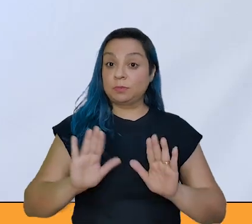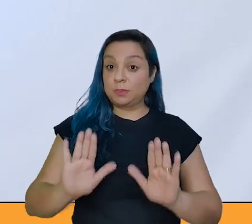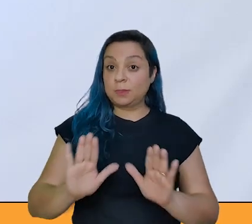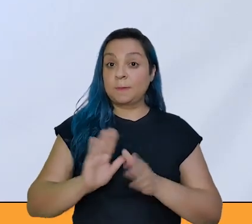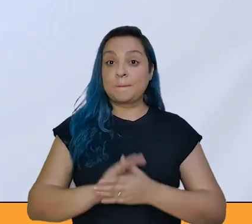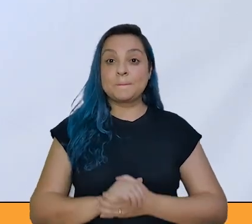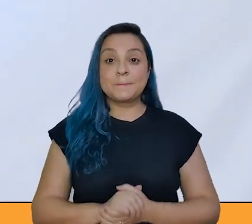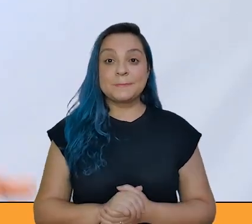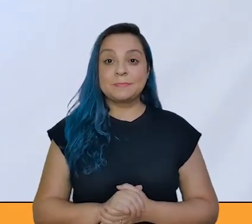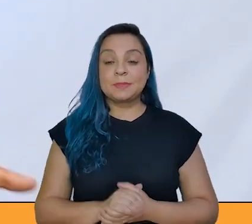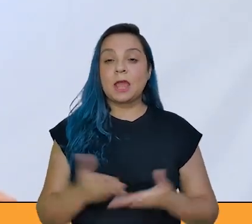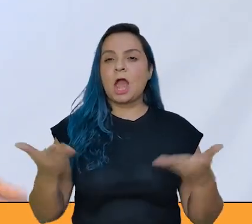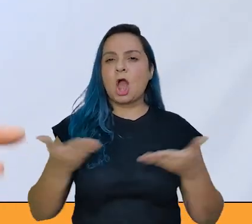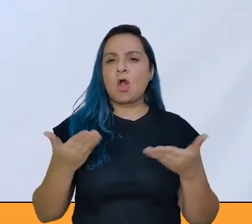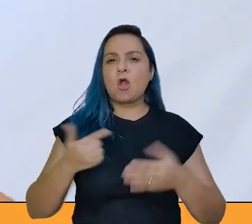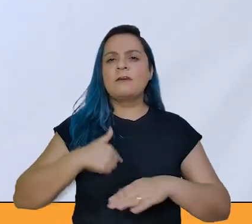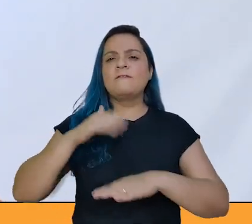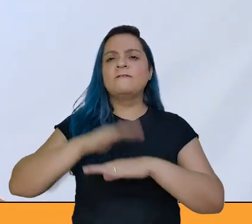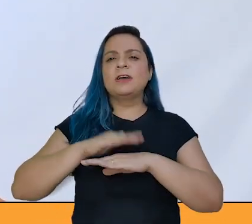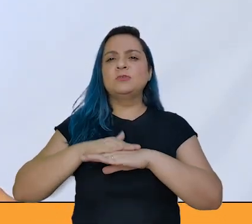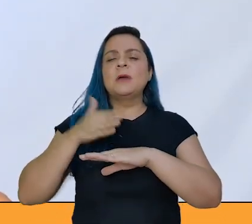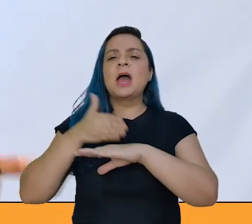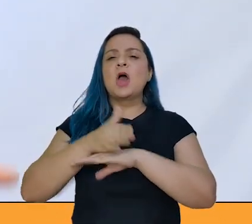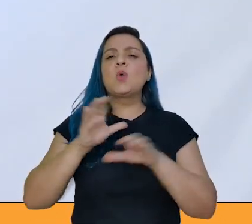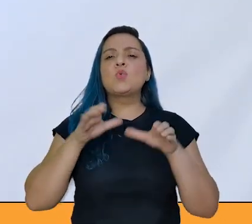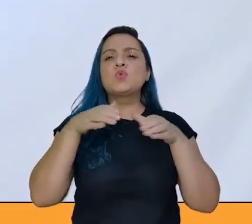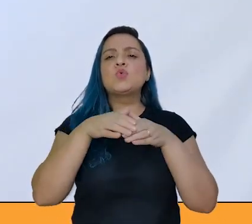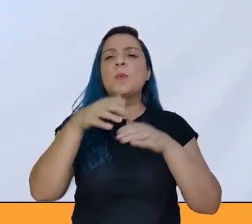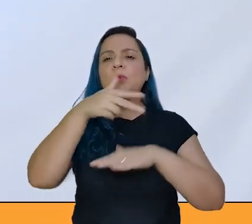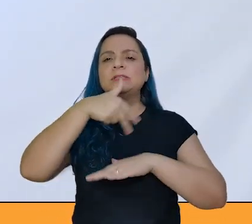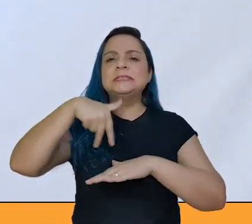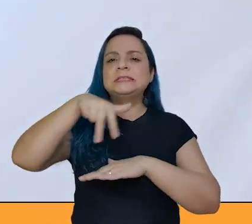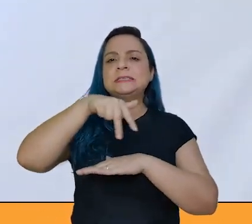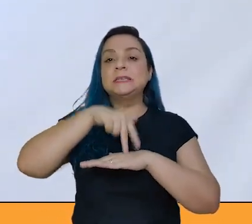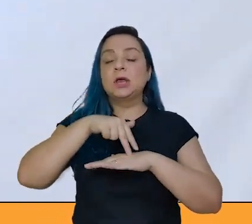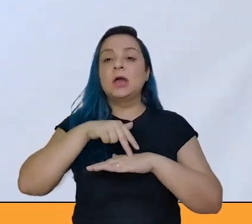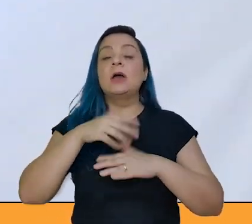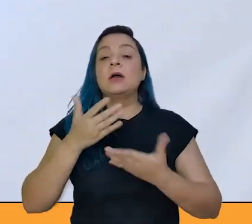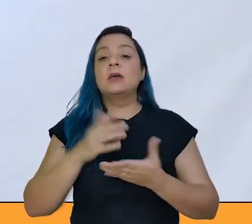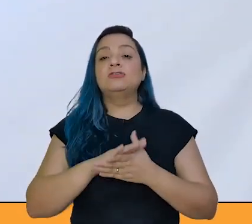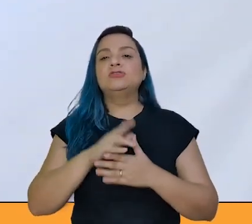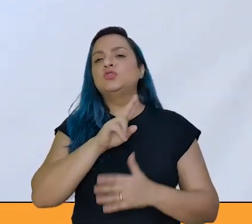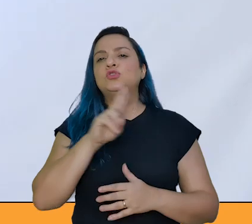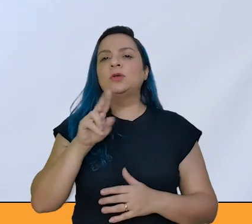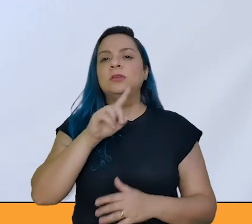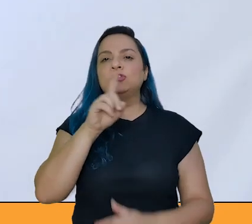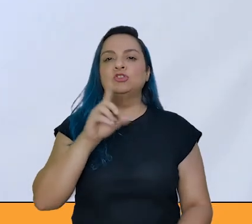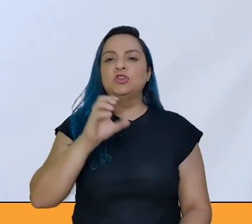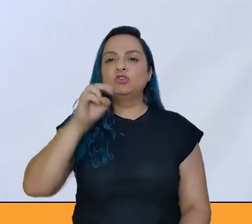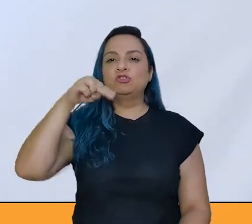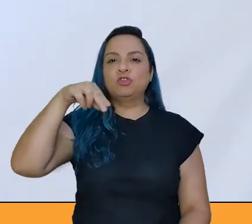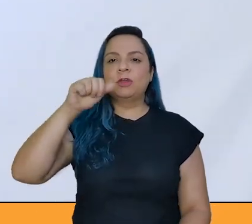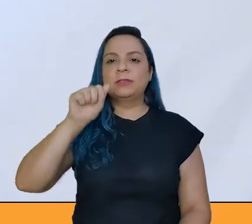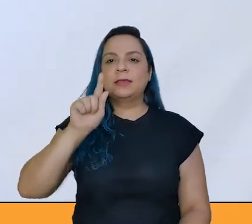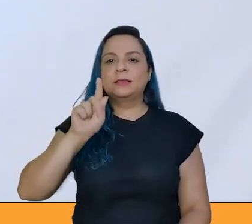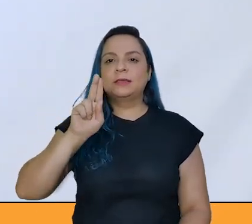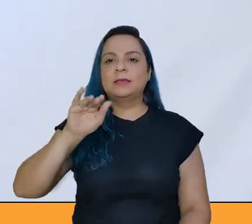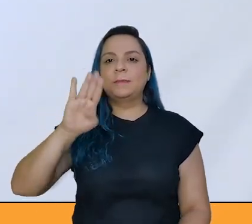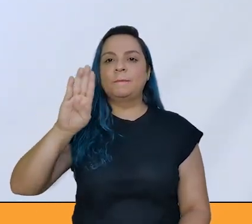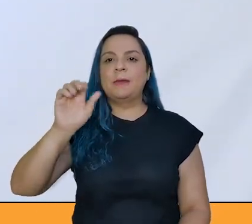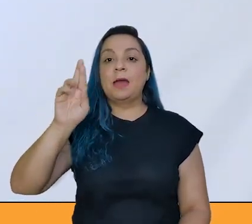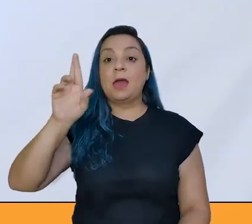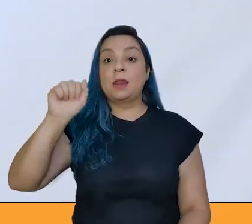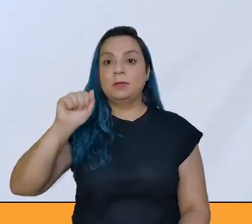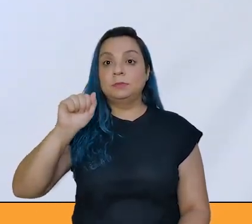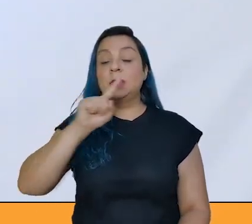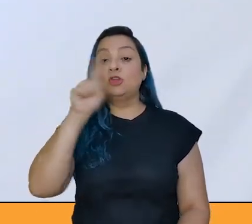Bom, atualmente eu faço parte de um grupo de dança, um coletivo de dança chamado Zona Guibara, que é um coletivo que atua na